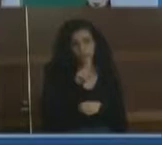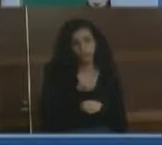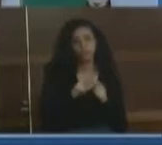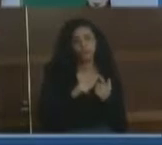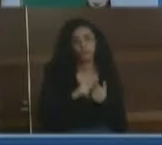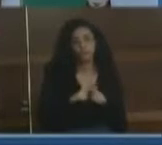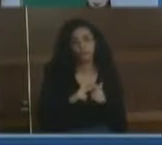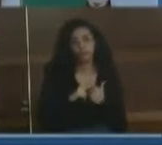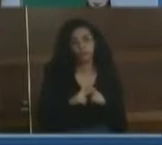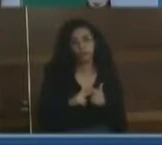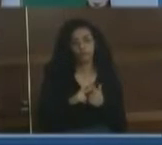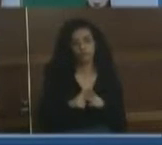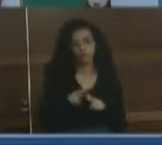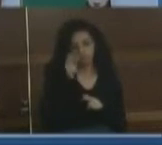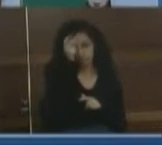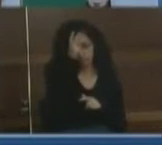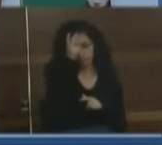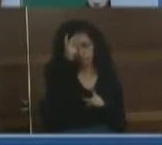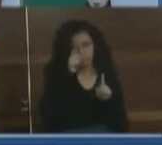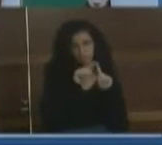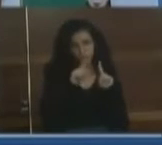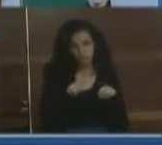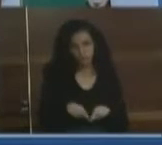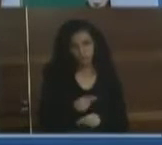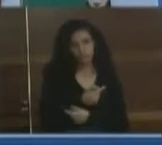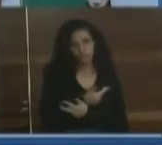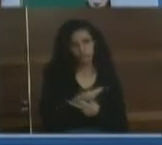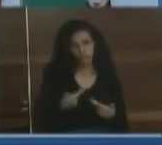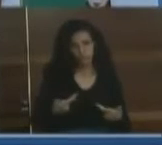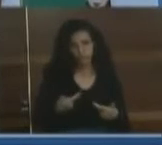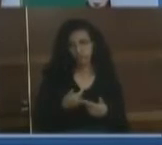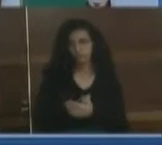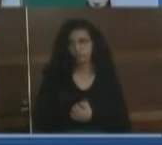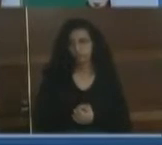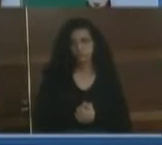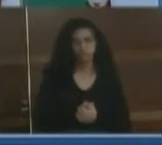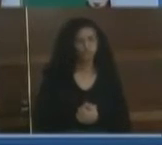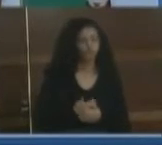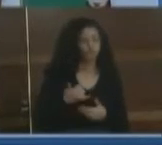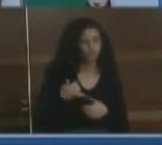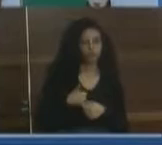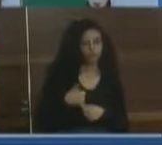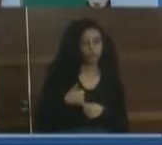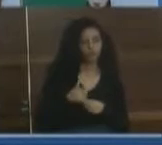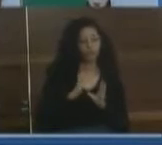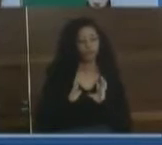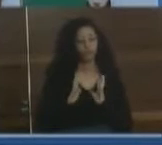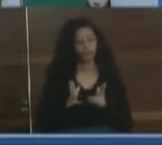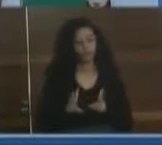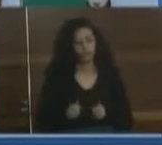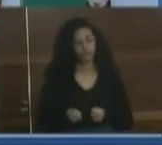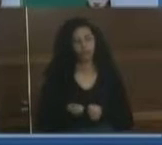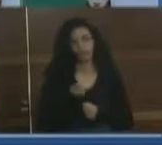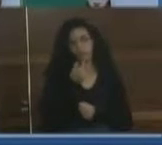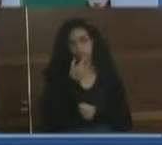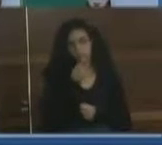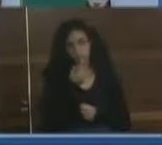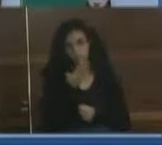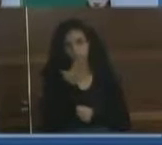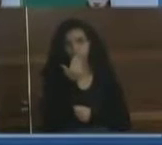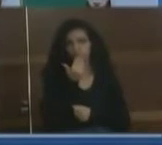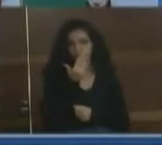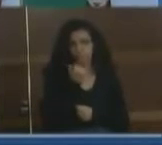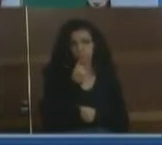manutenção e funcionamento dos serviços públicos em geral combustível limpeza medicamentos e